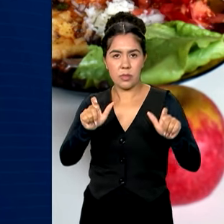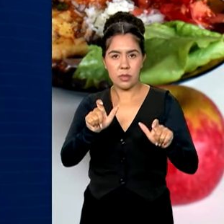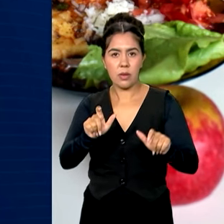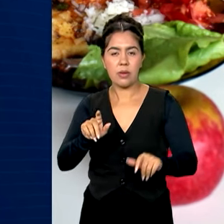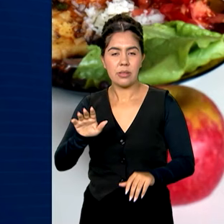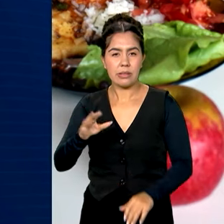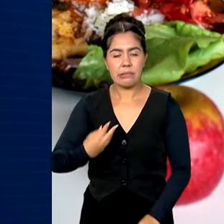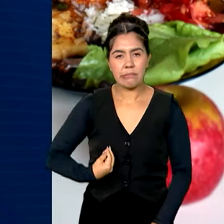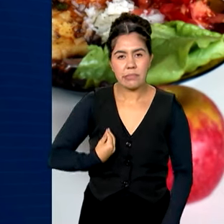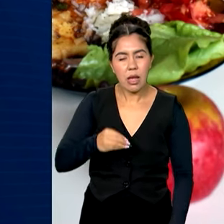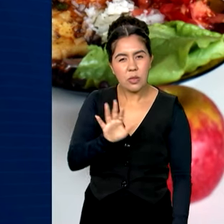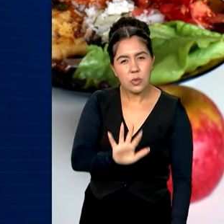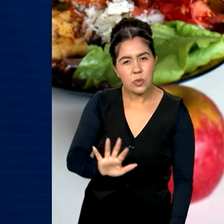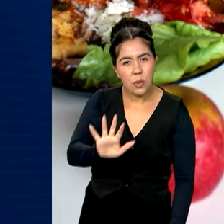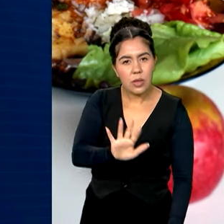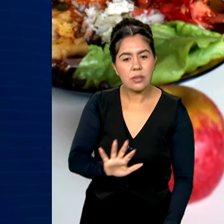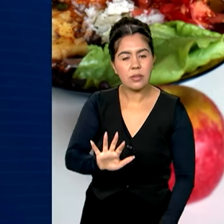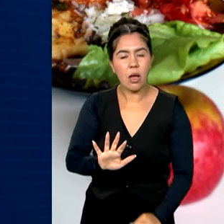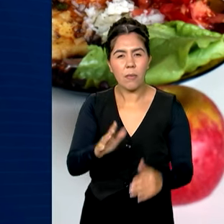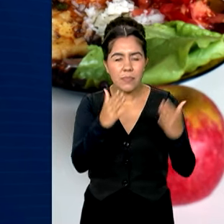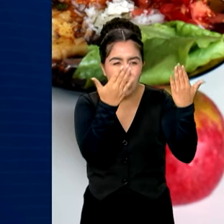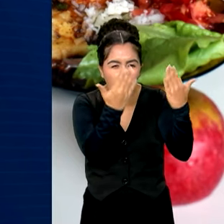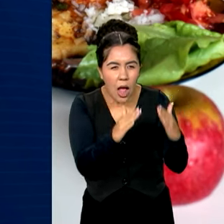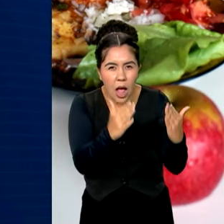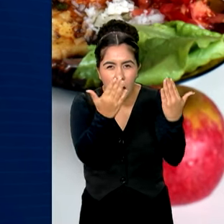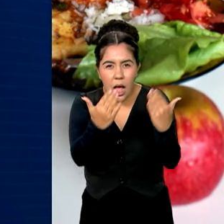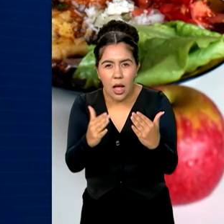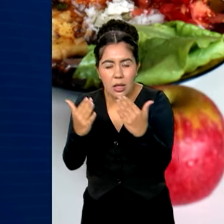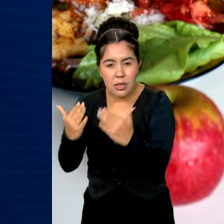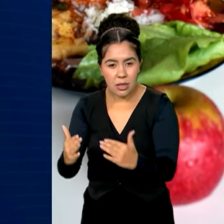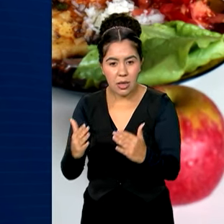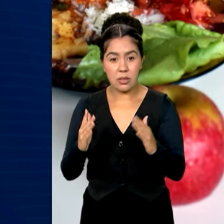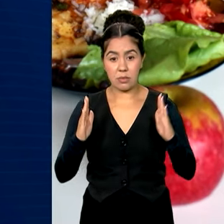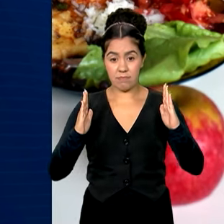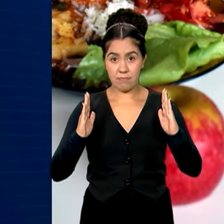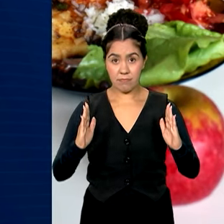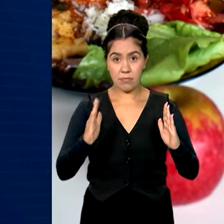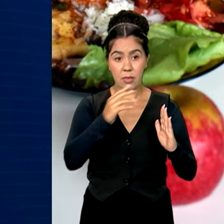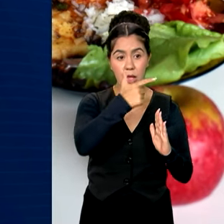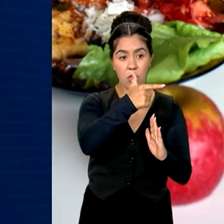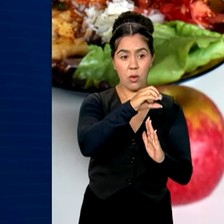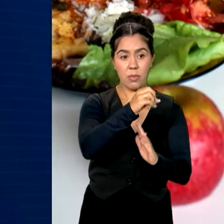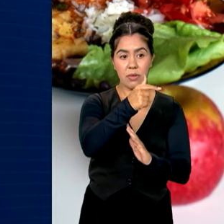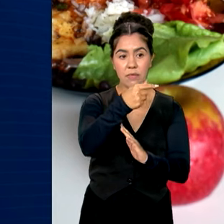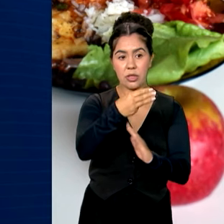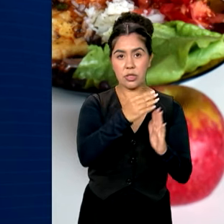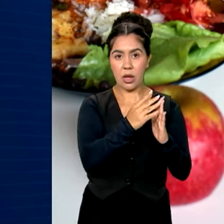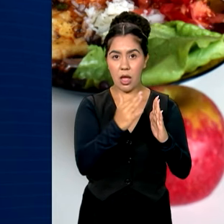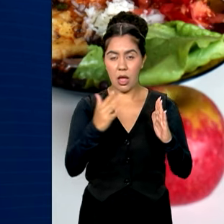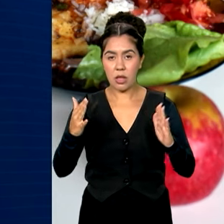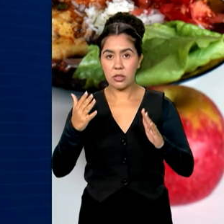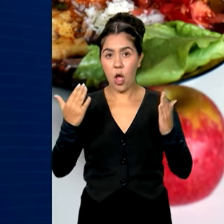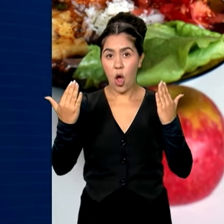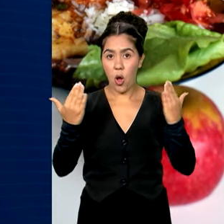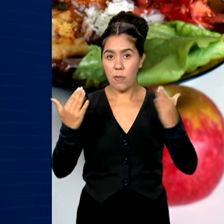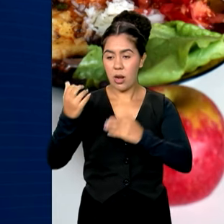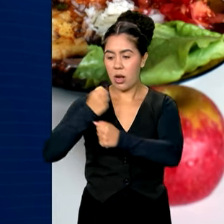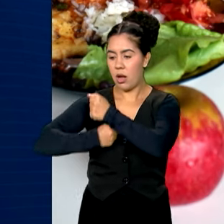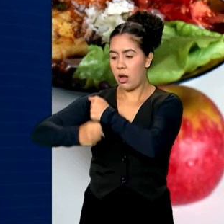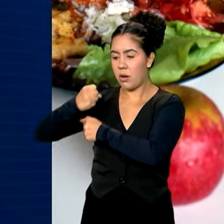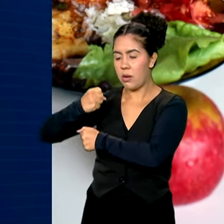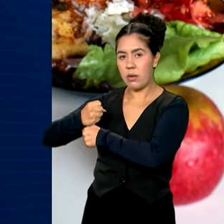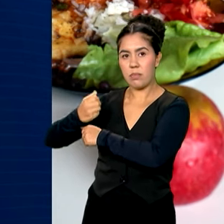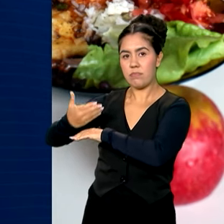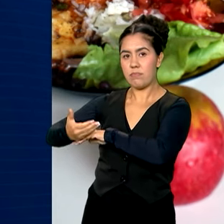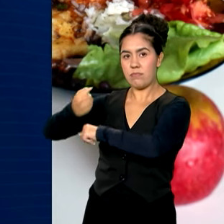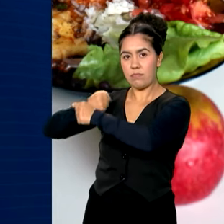situação. Analisando especificamente o ano de 2023, em comparação a 2022,